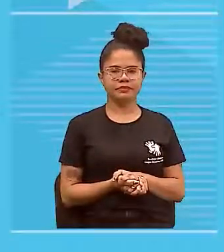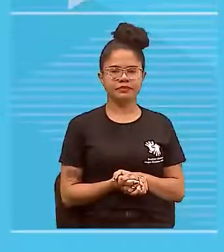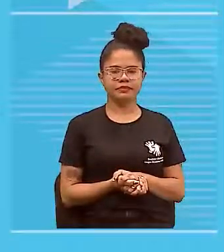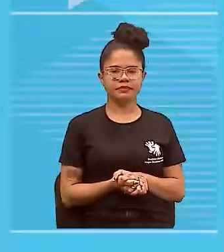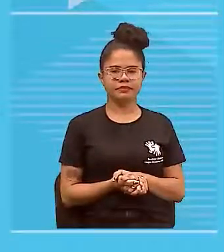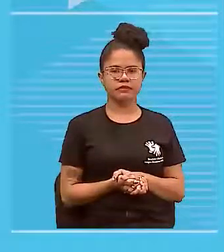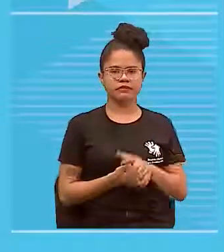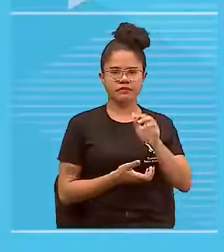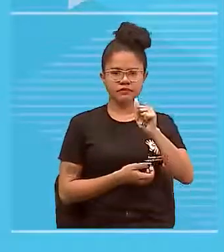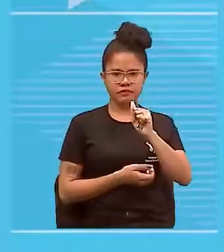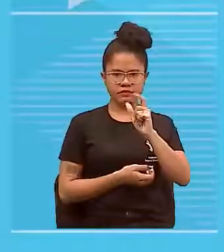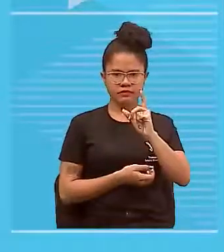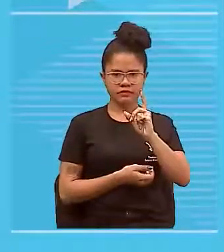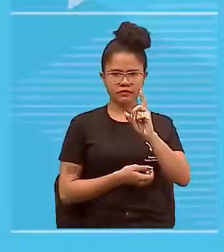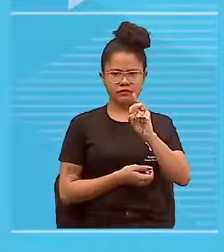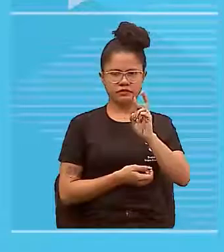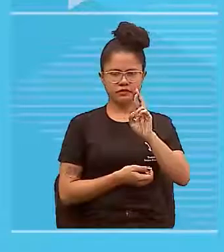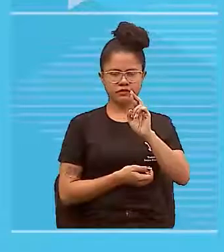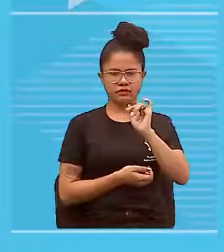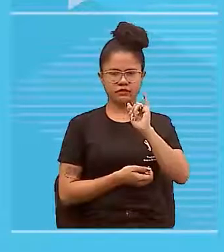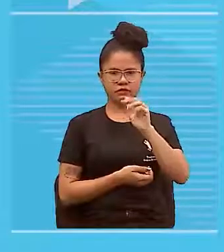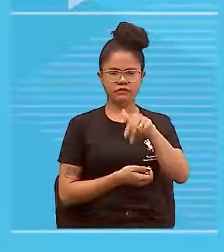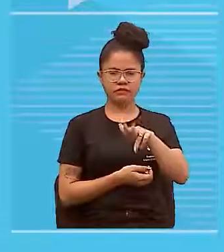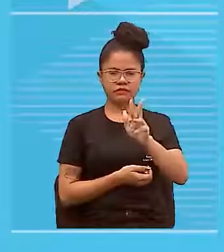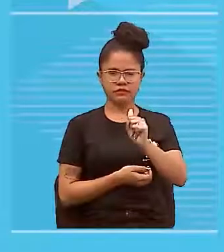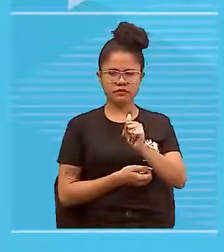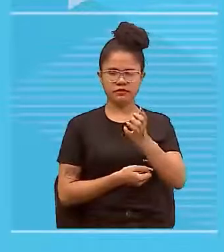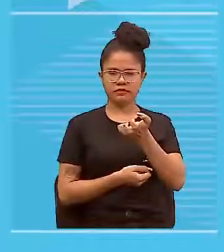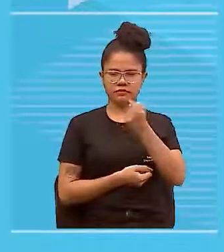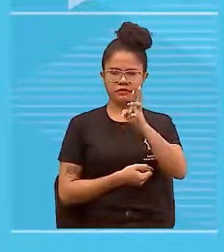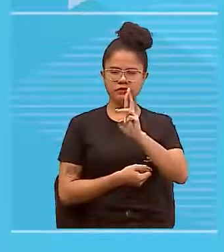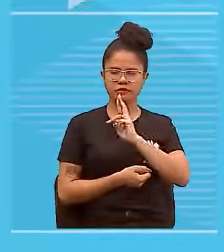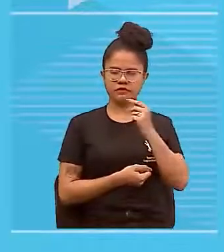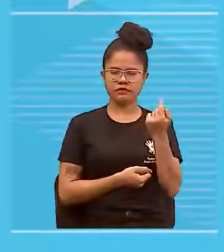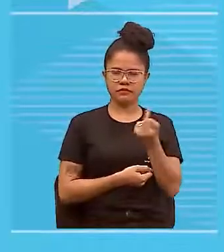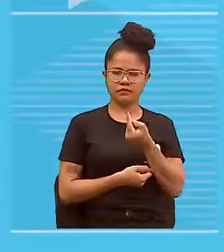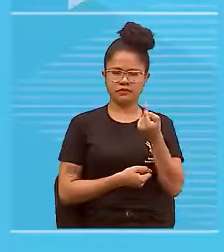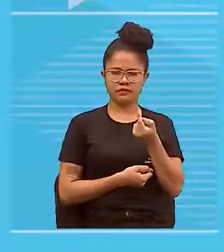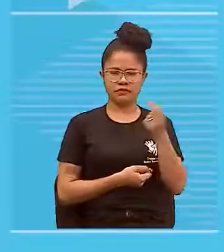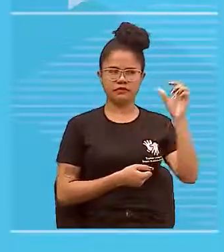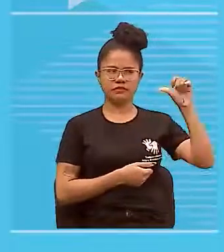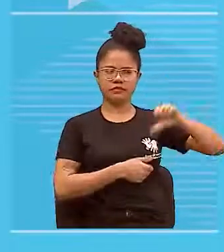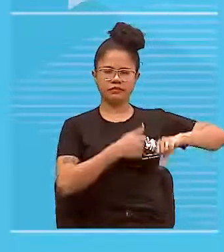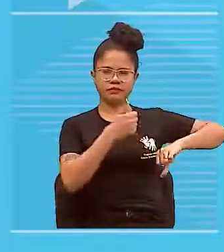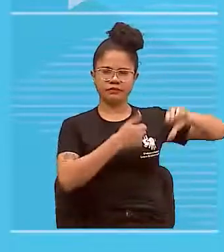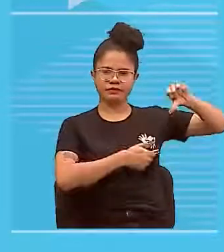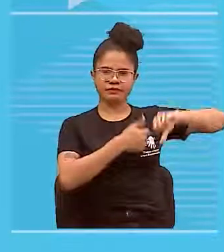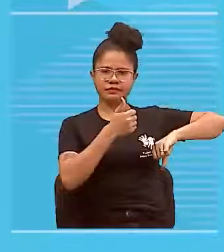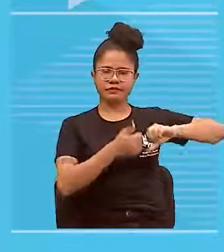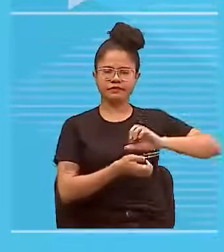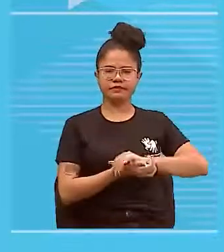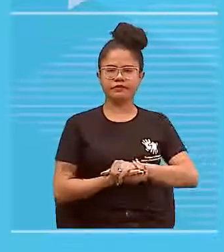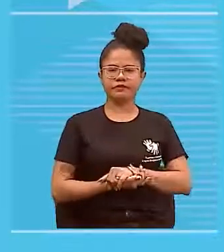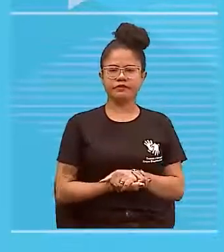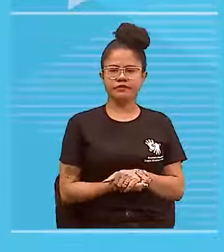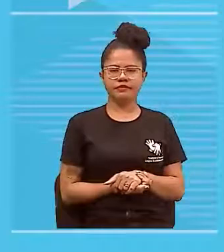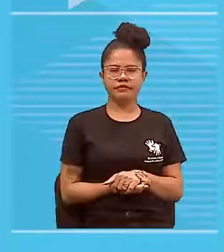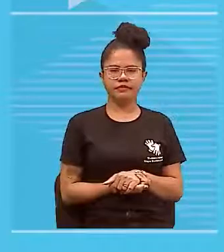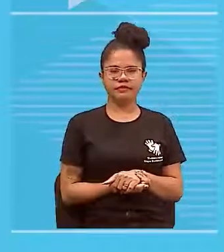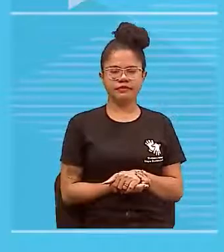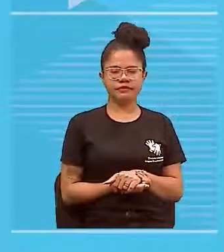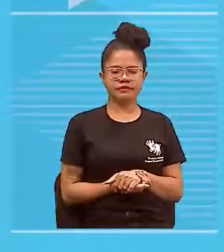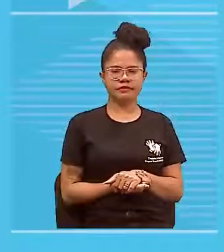você quer analisar junto comigo ou você prefere fazer sozinha análise diga aí